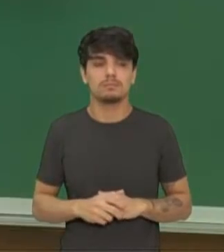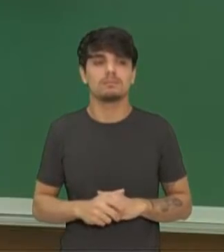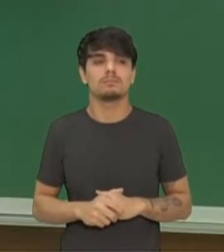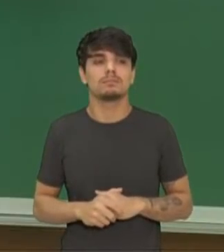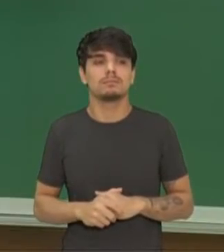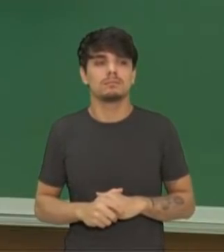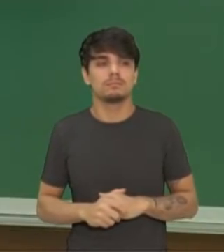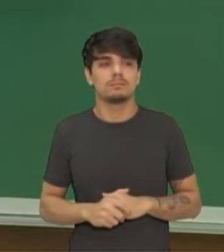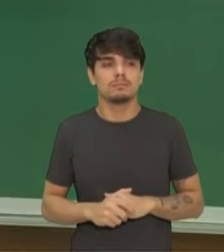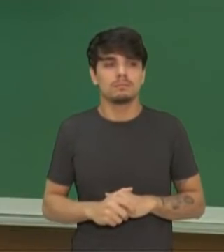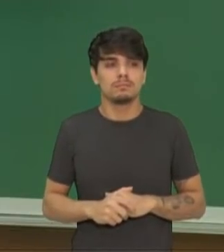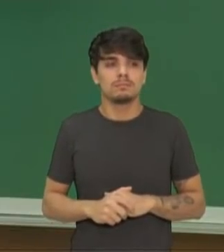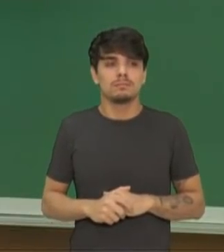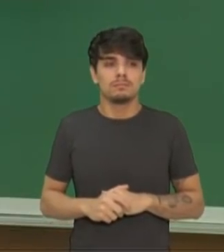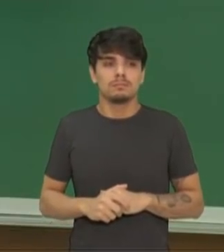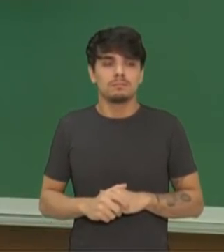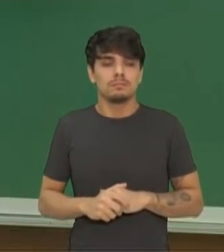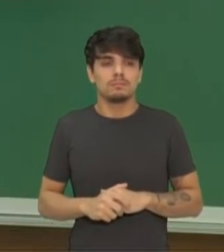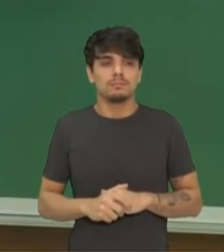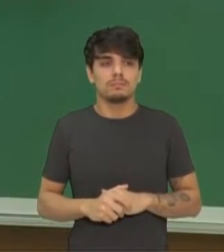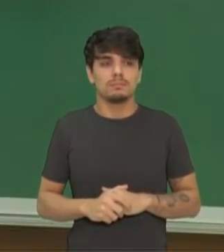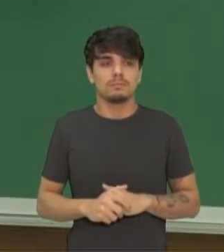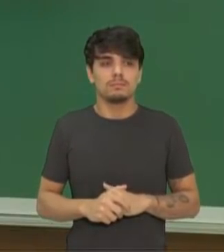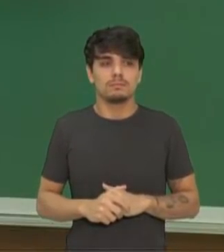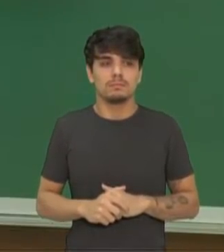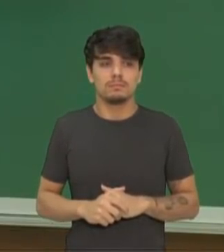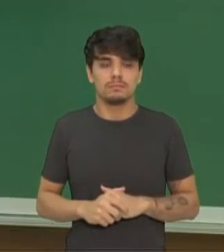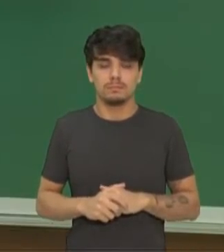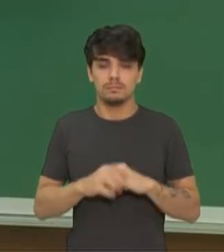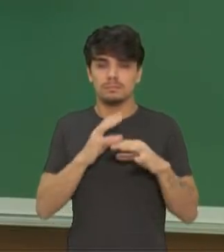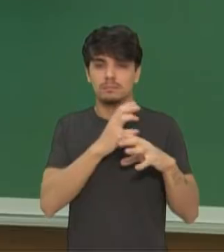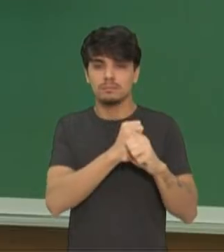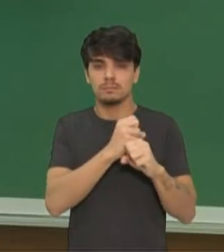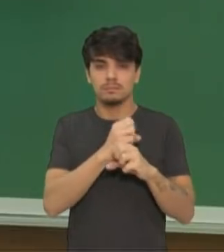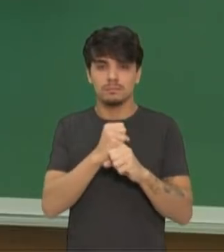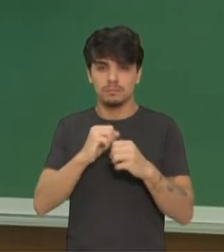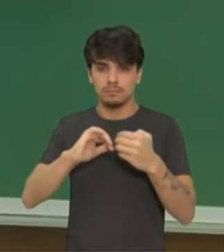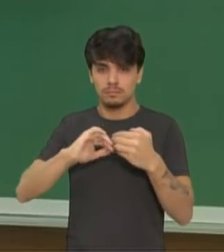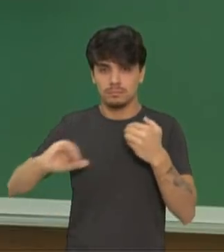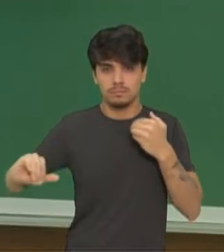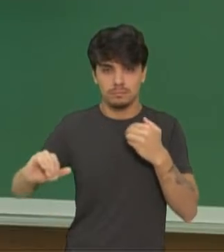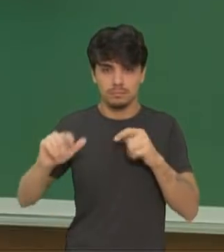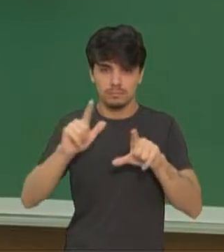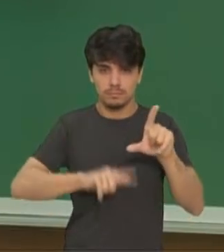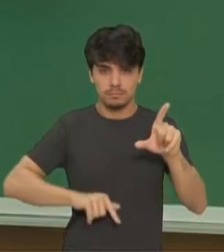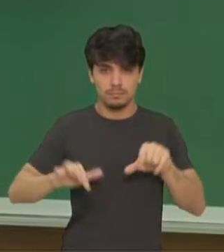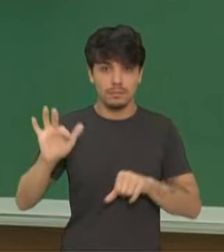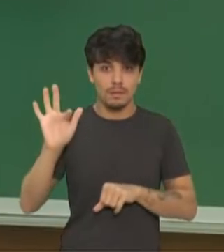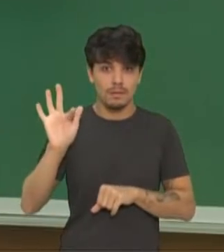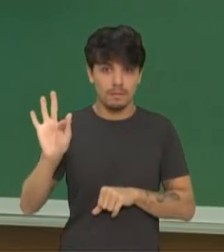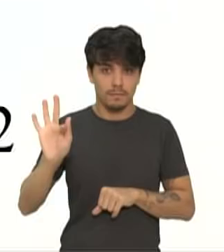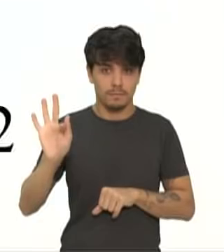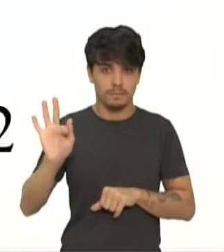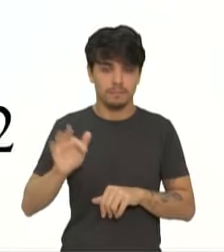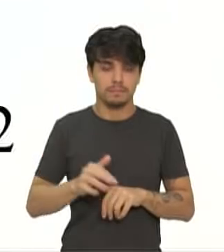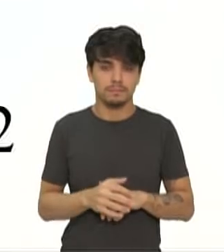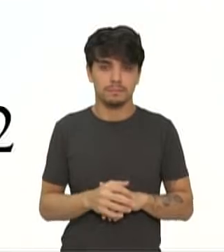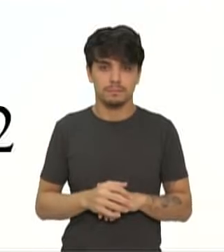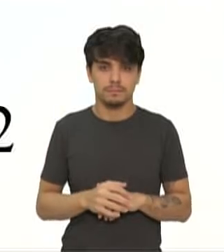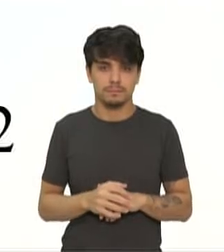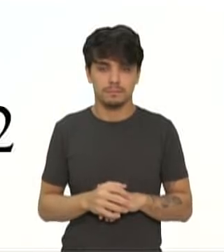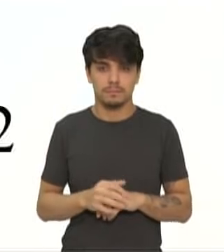A letra B era para calcular, isolar a incógnita em F, tá? Em F